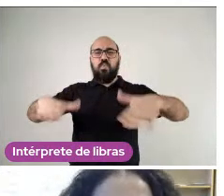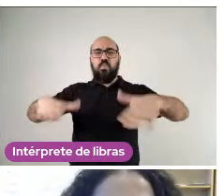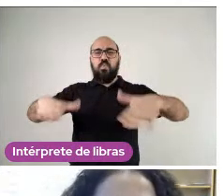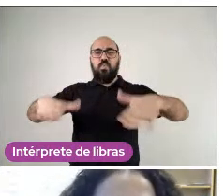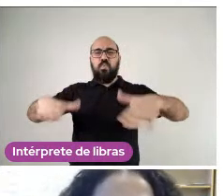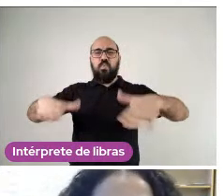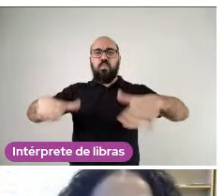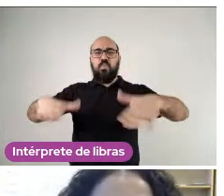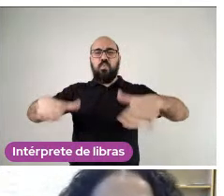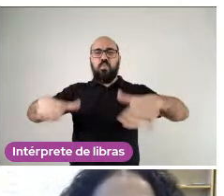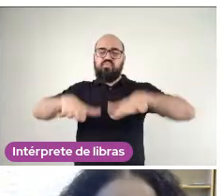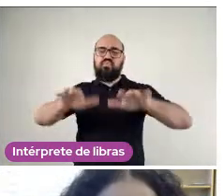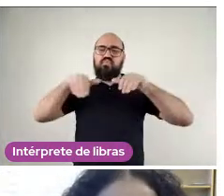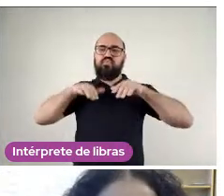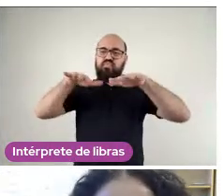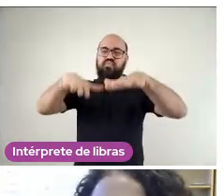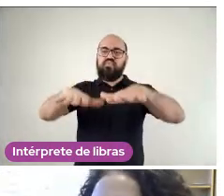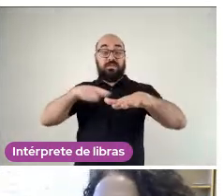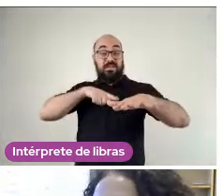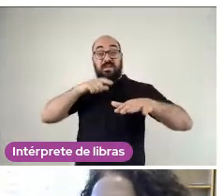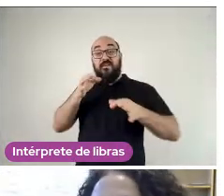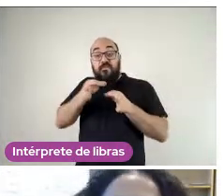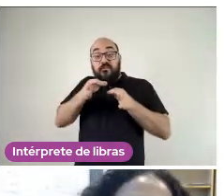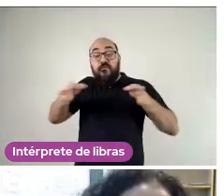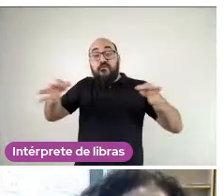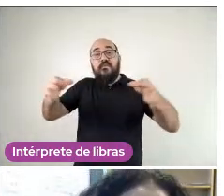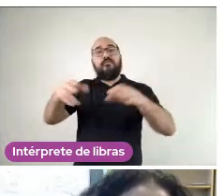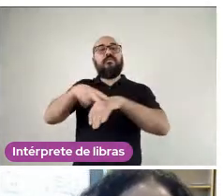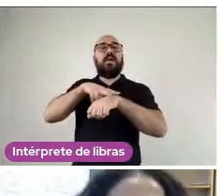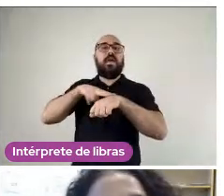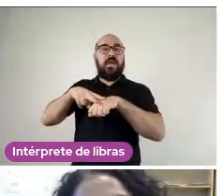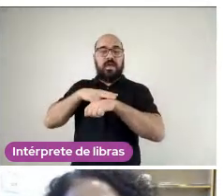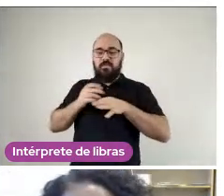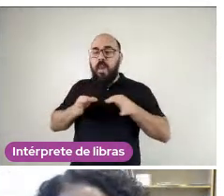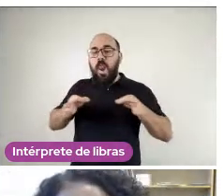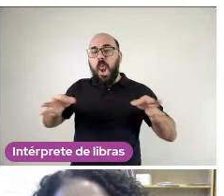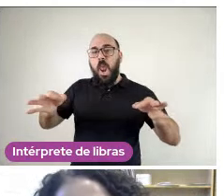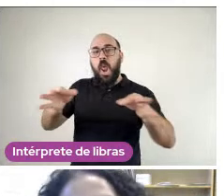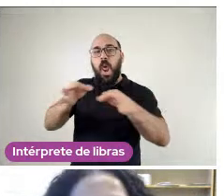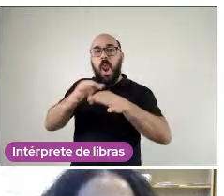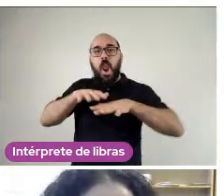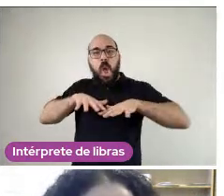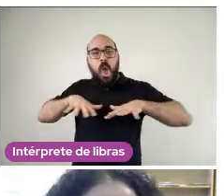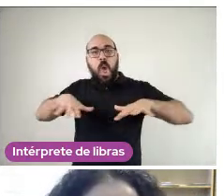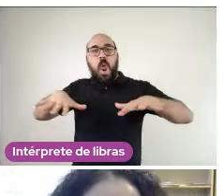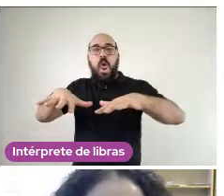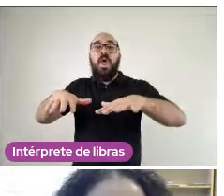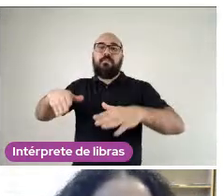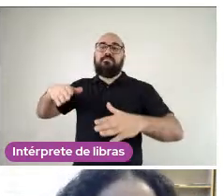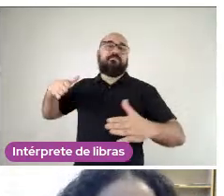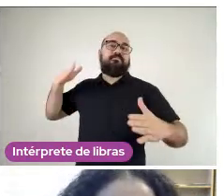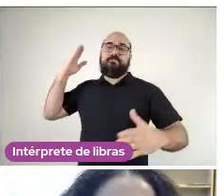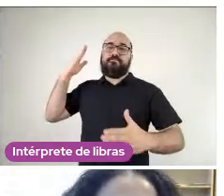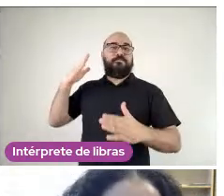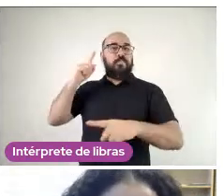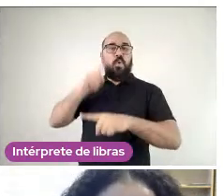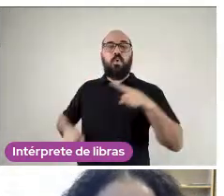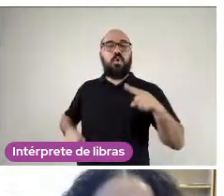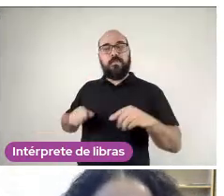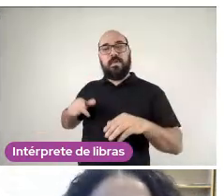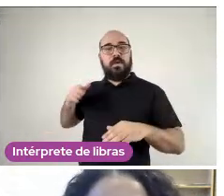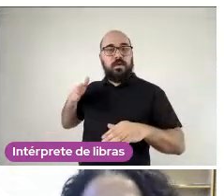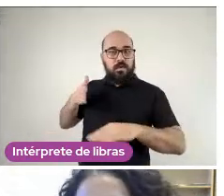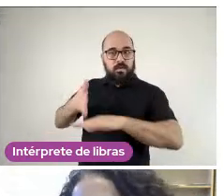de algumas competições, né? Então pode ser tanto microalga, pode ser cianobactéria, que são as algas azuis, as bactérias que